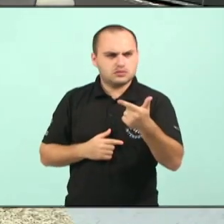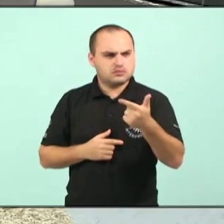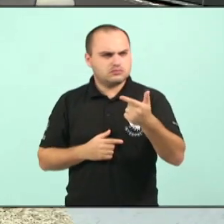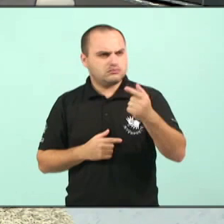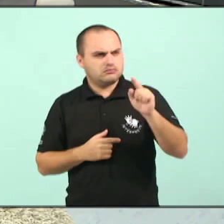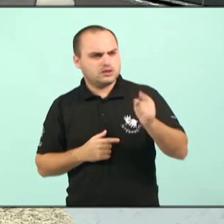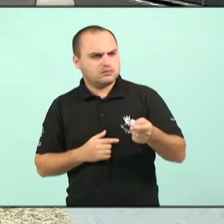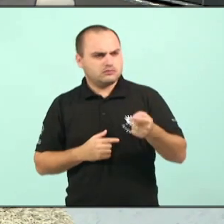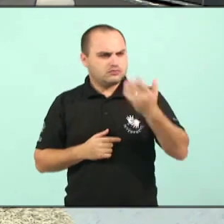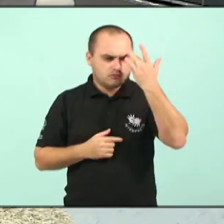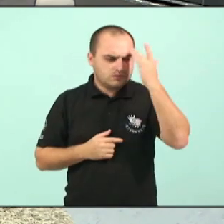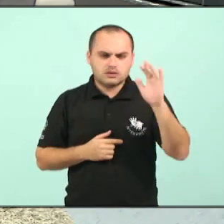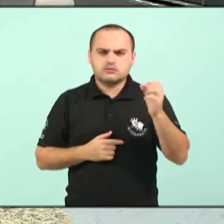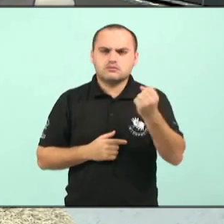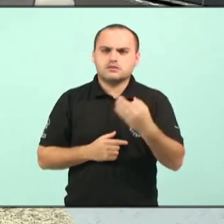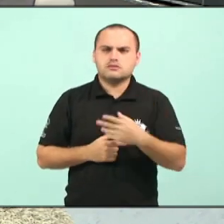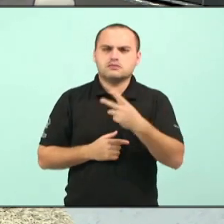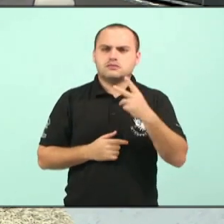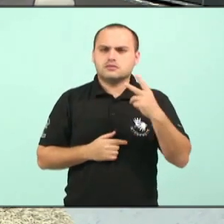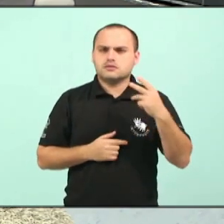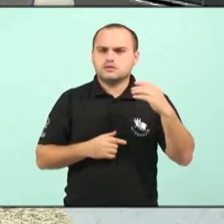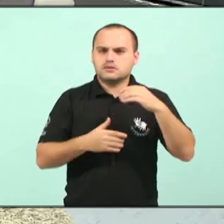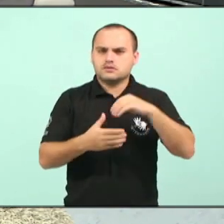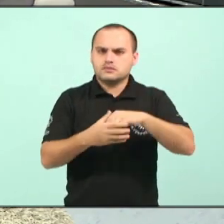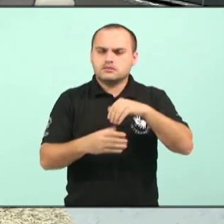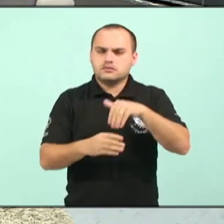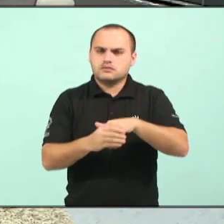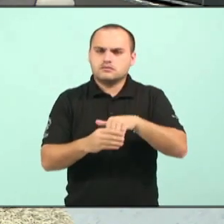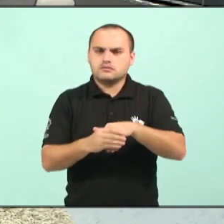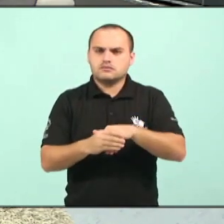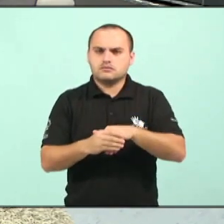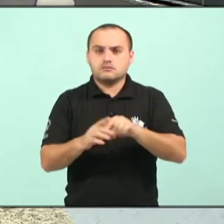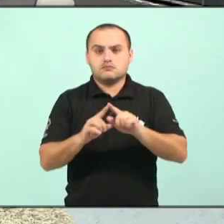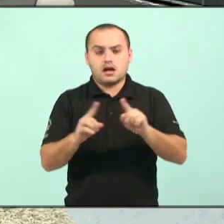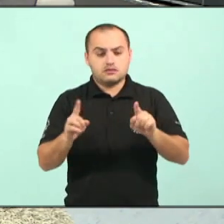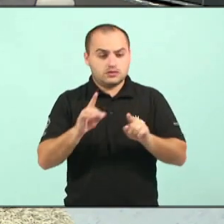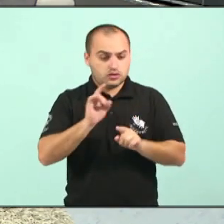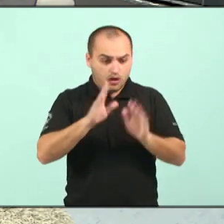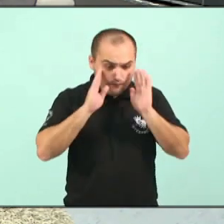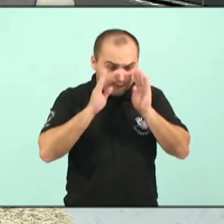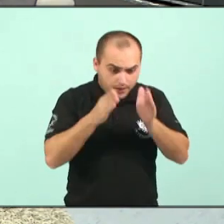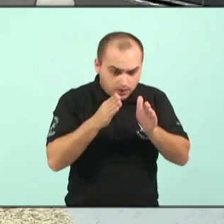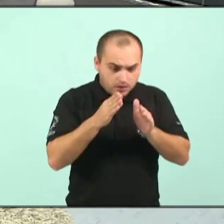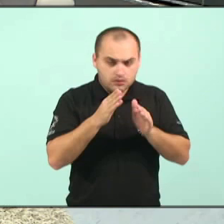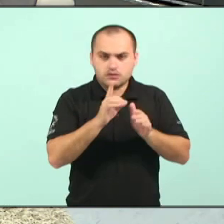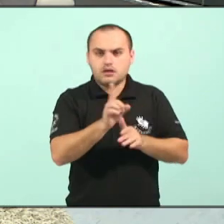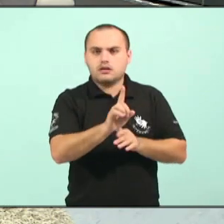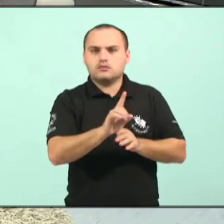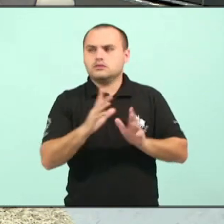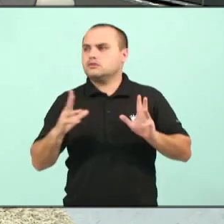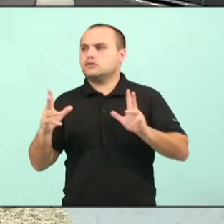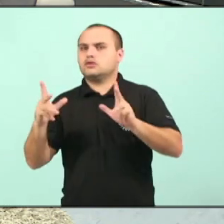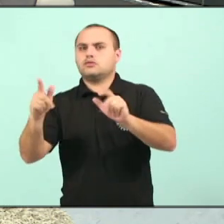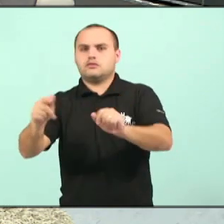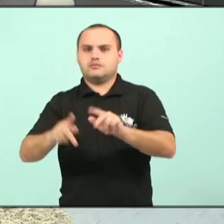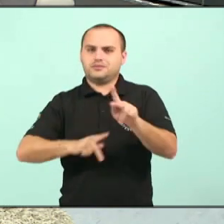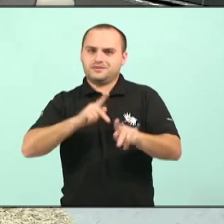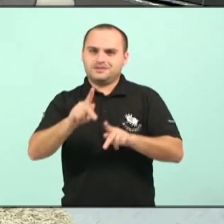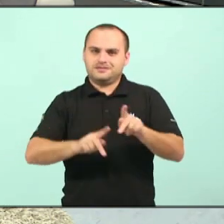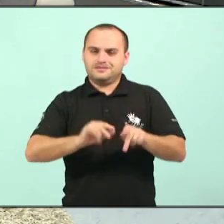votos, mas a partir de então o senhor não é vereador somente daqueles eleitores, e sim de toda a nossa